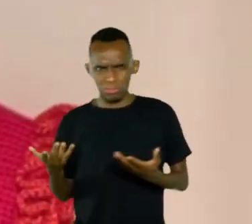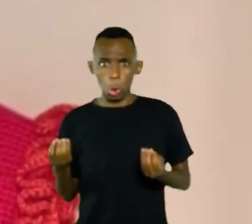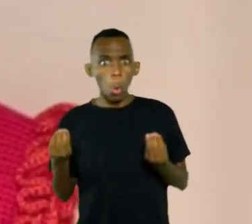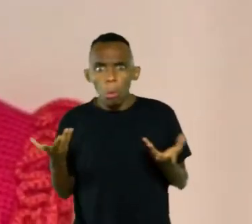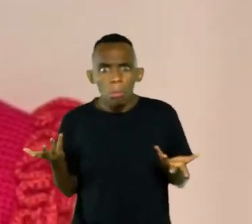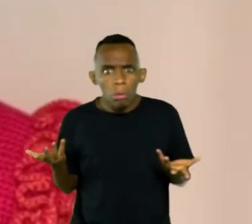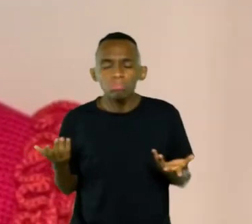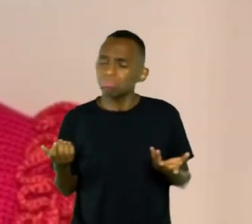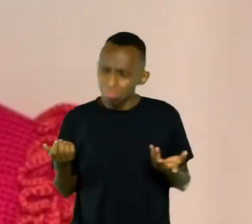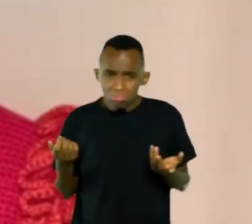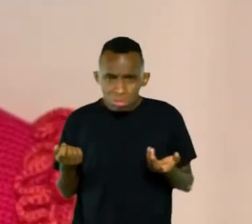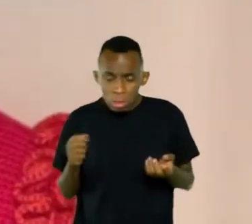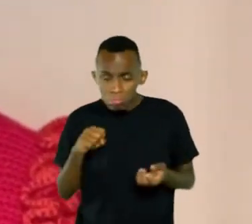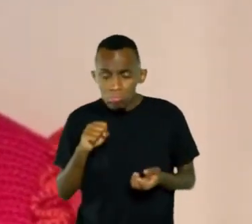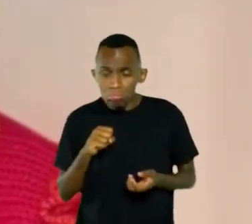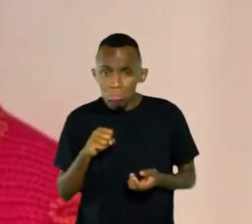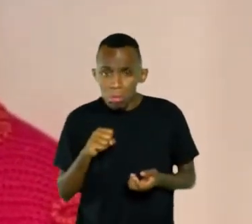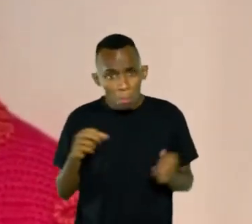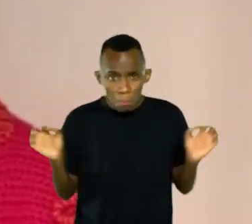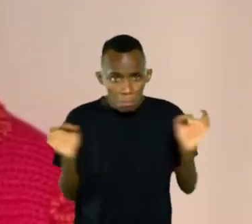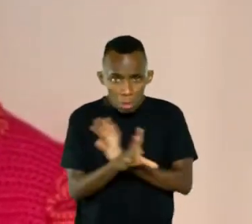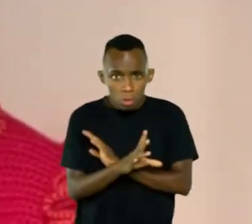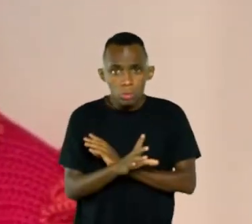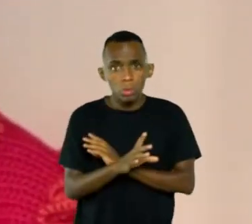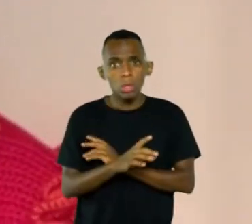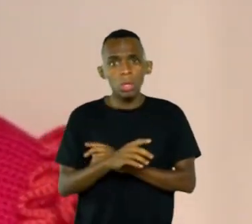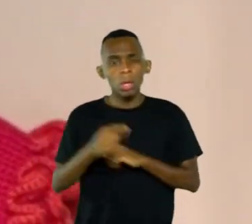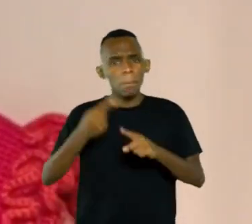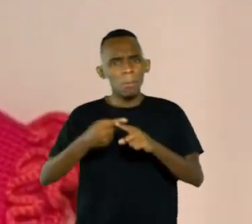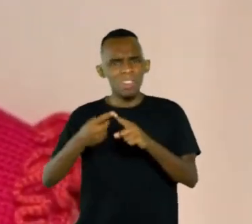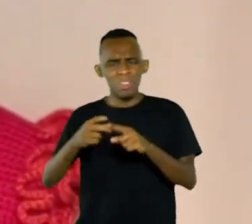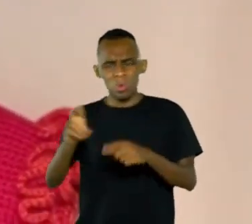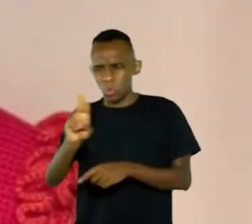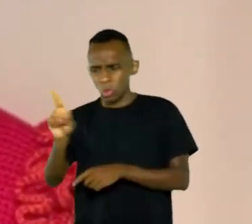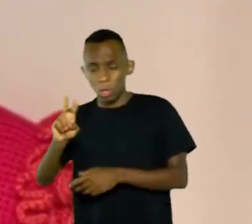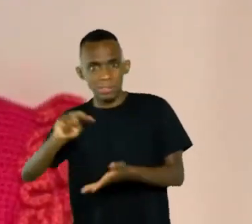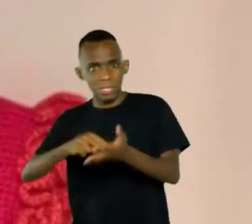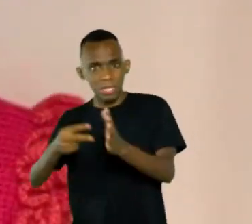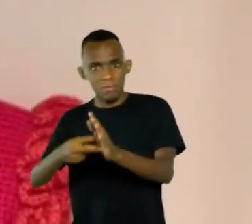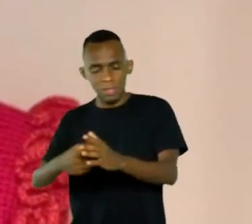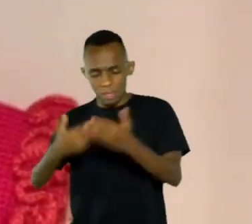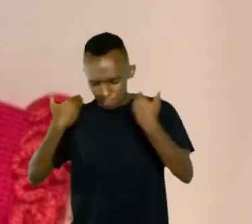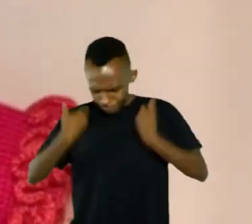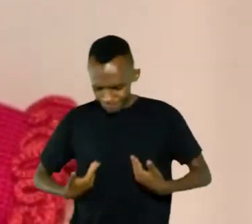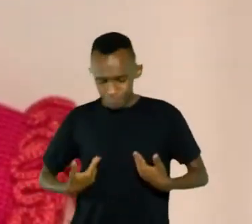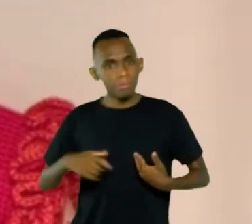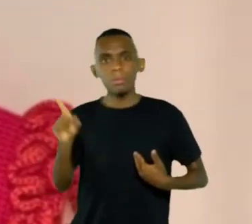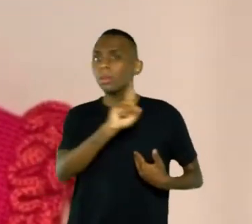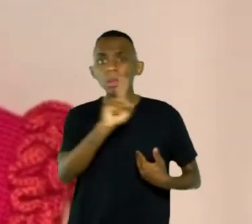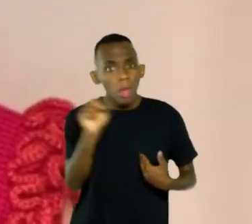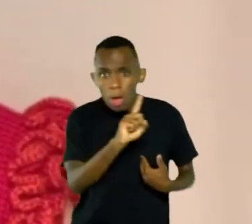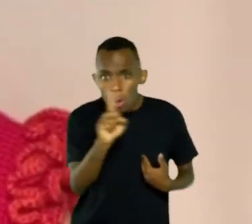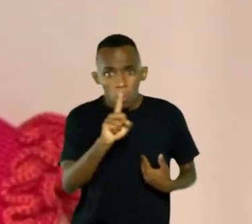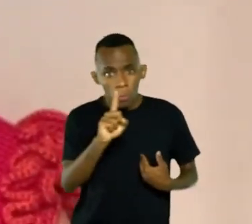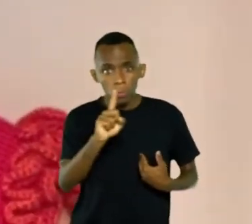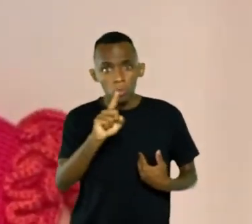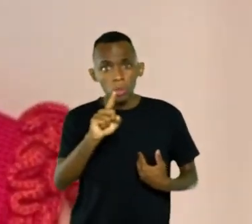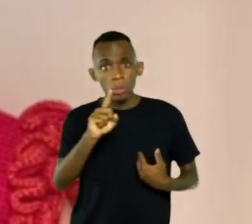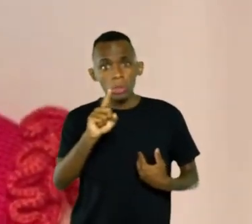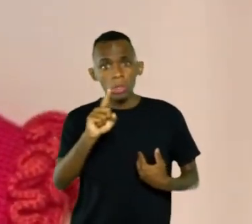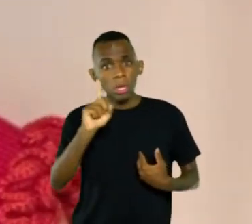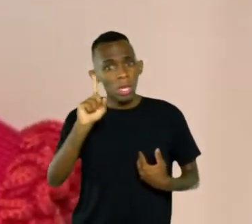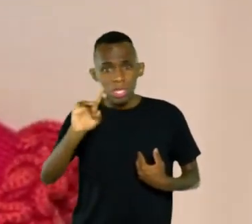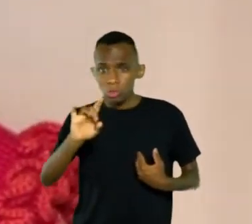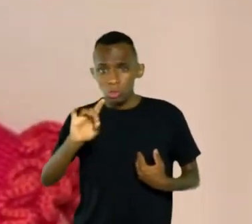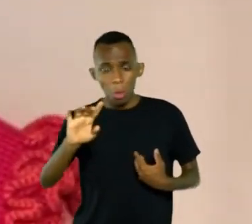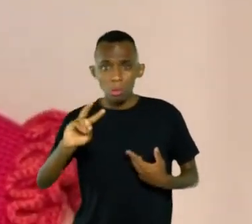mesmo, né? Porque nós não É, somos o nosso nome, nós somos o nosso nome é parte da gente, mas eu acho que tem um